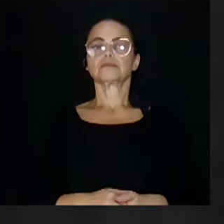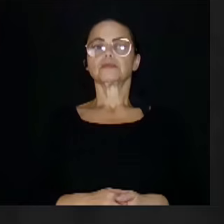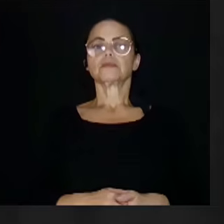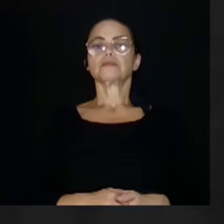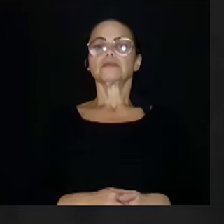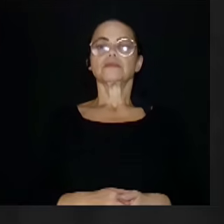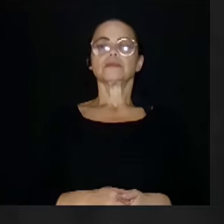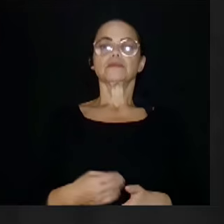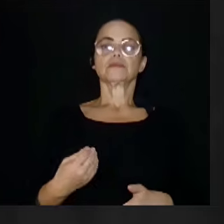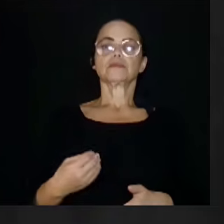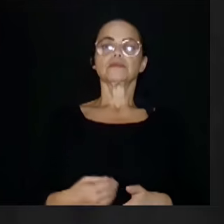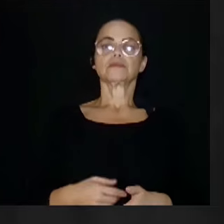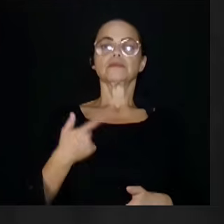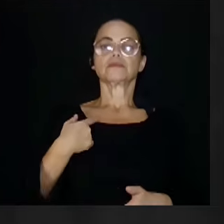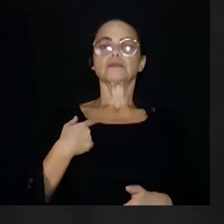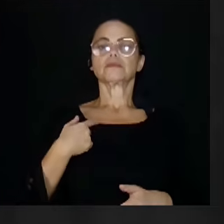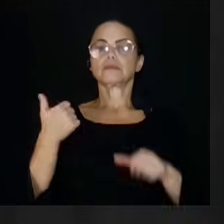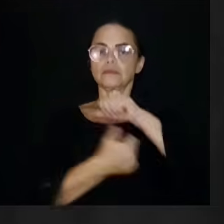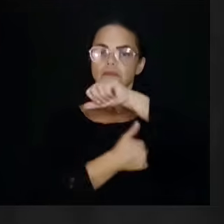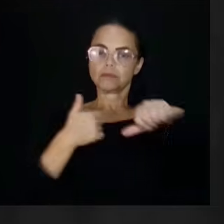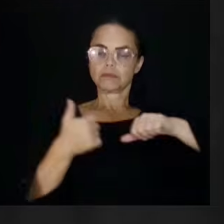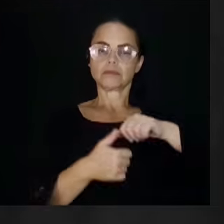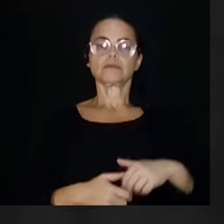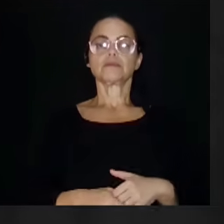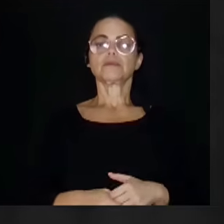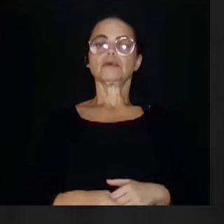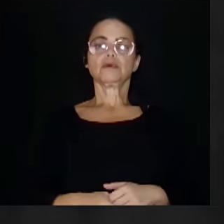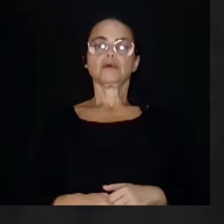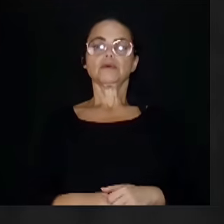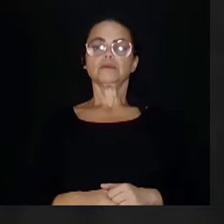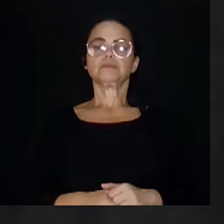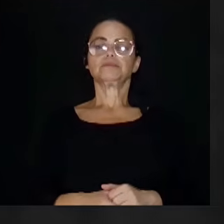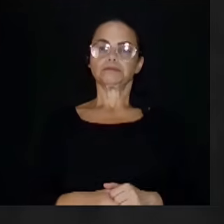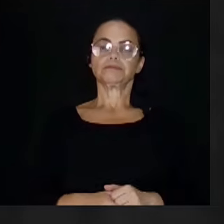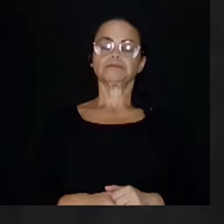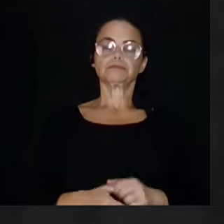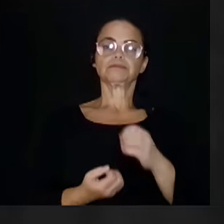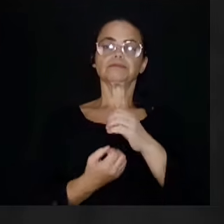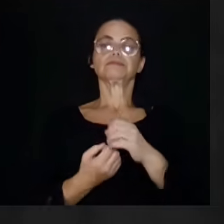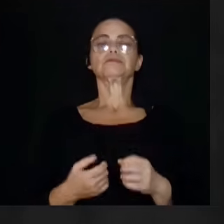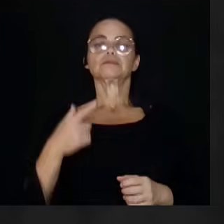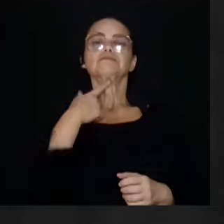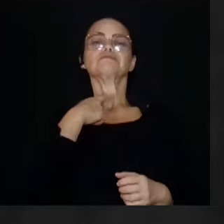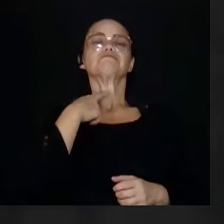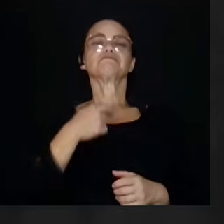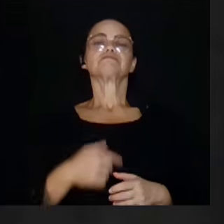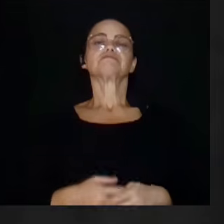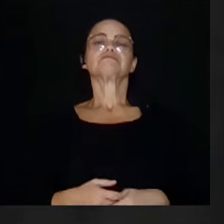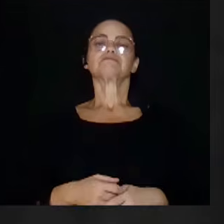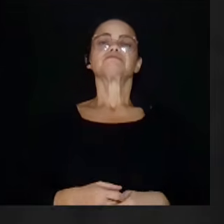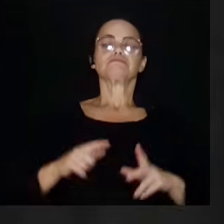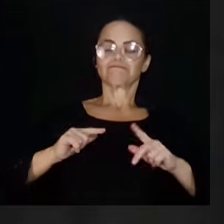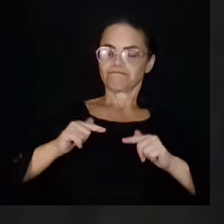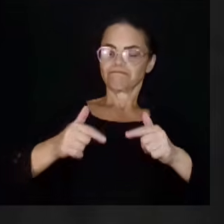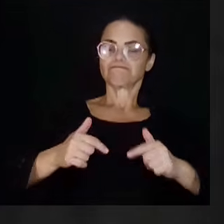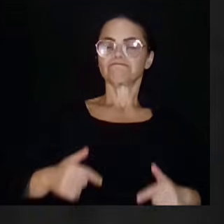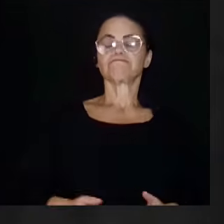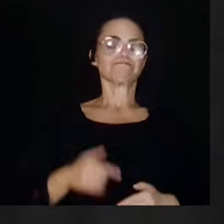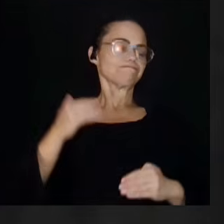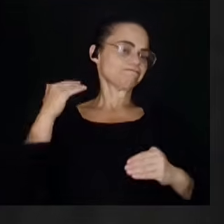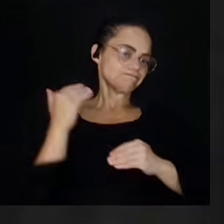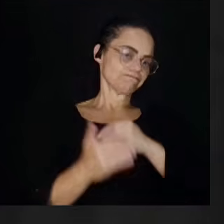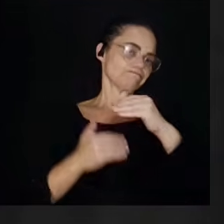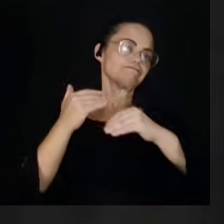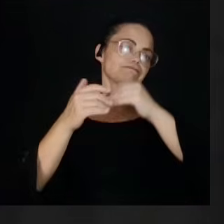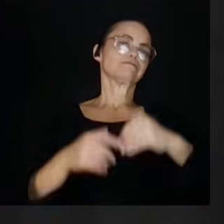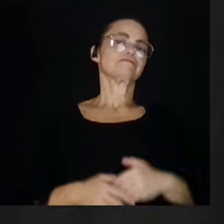chave, sabe? Para mim criar essa vontade de me movimentar cada vez mais e de fazer